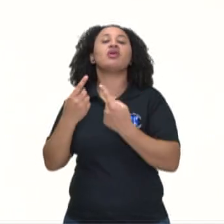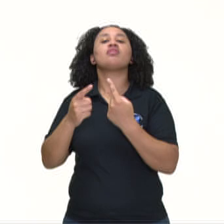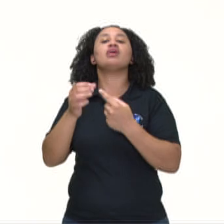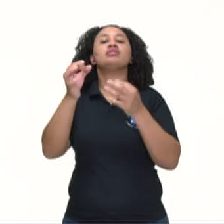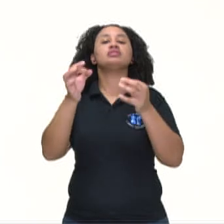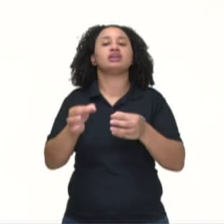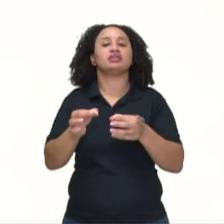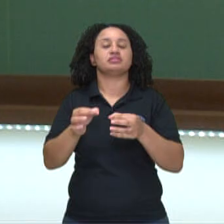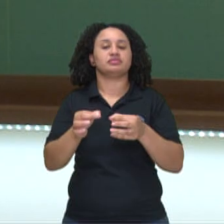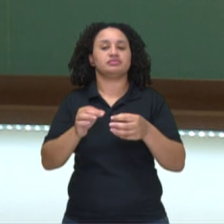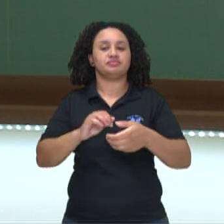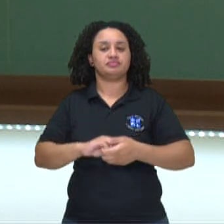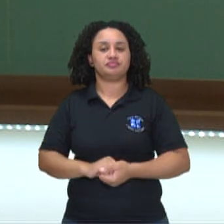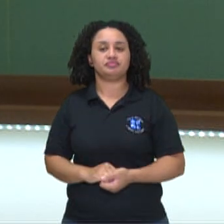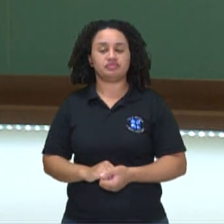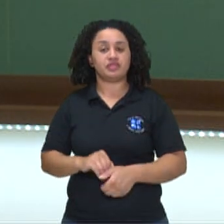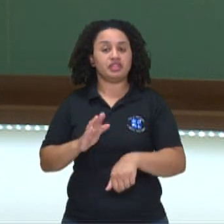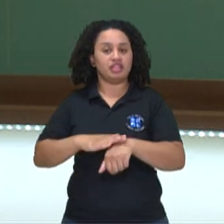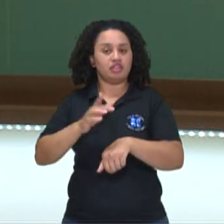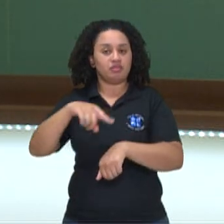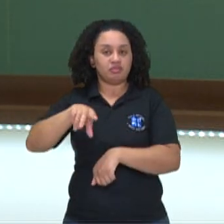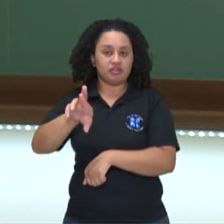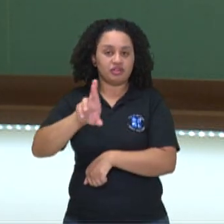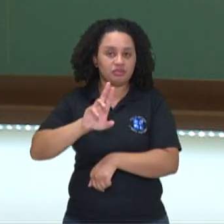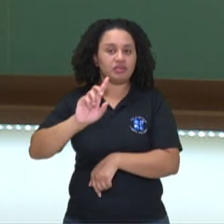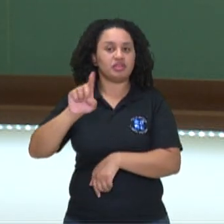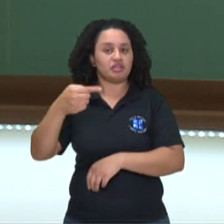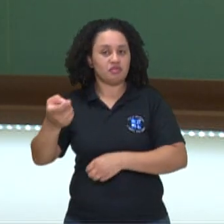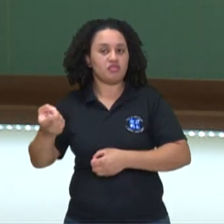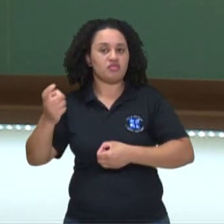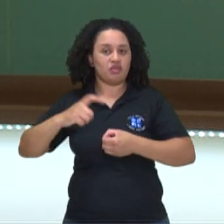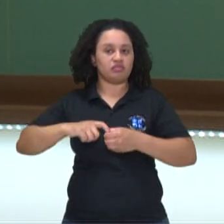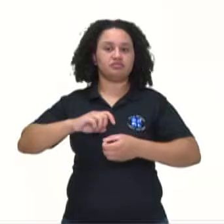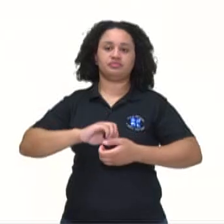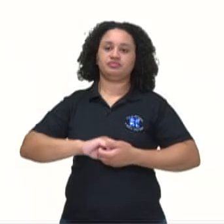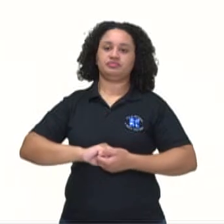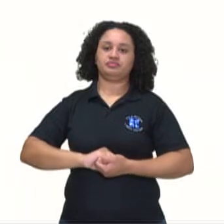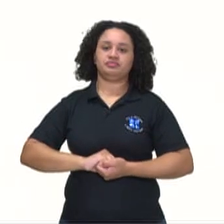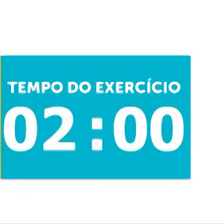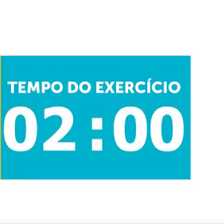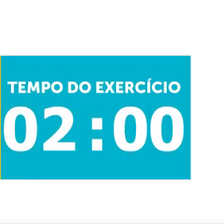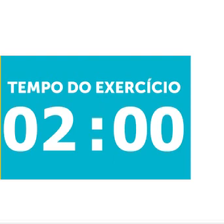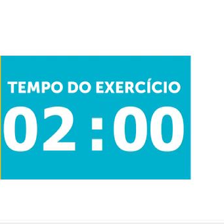English with attention. Vou dar um tempinho para vocês responderem e a gente já volta.